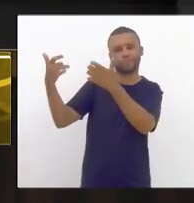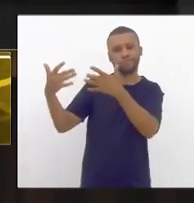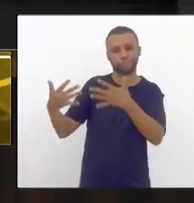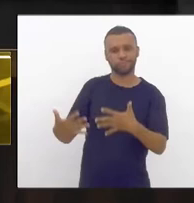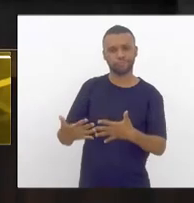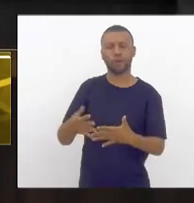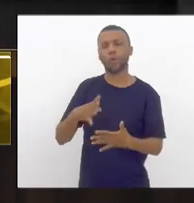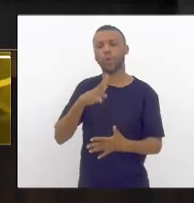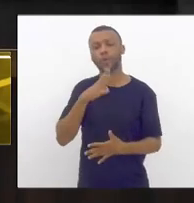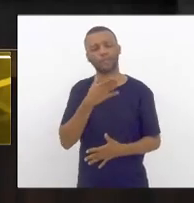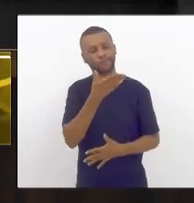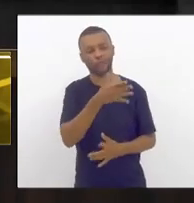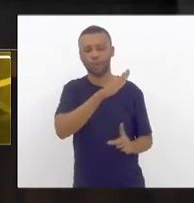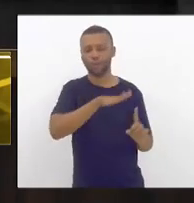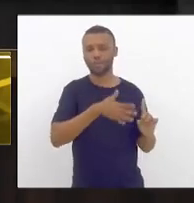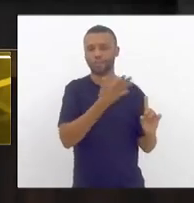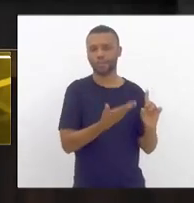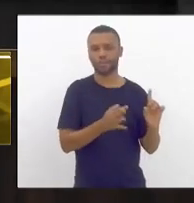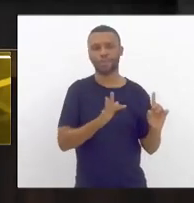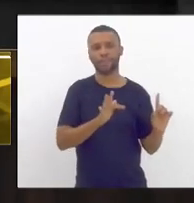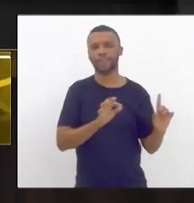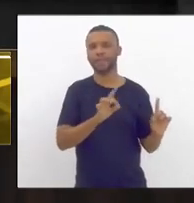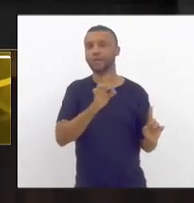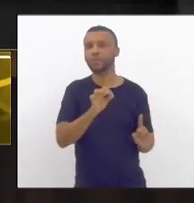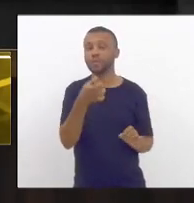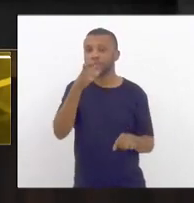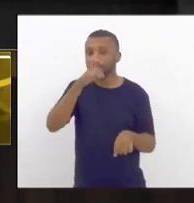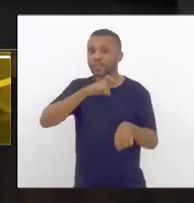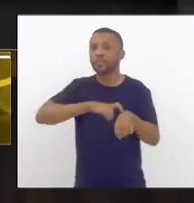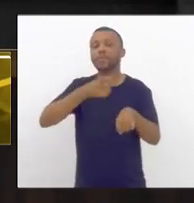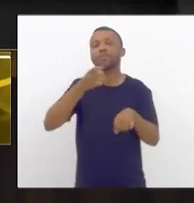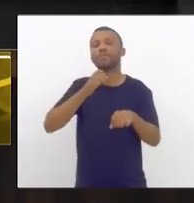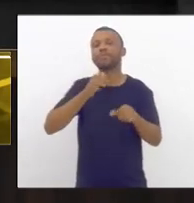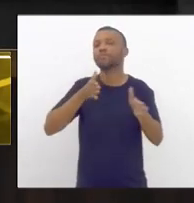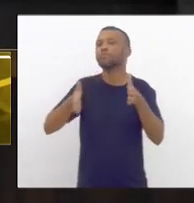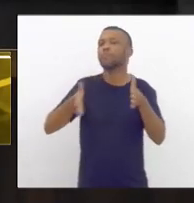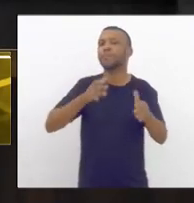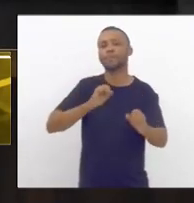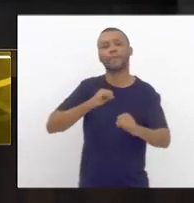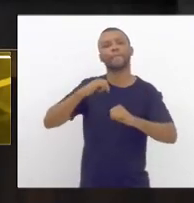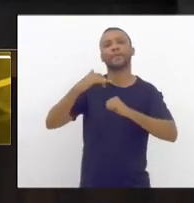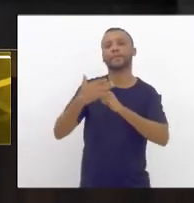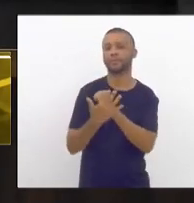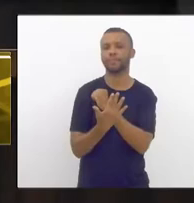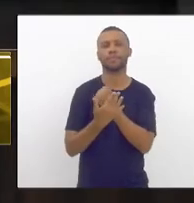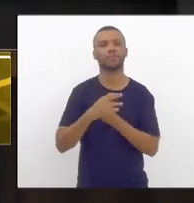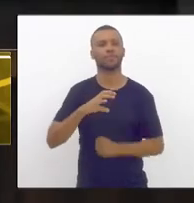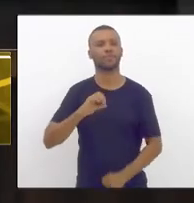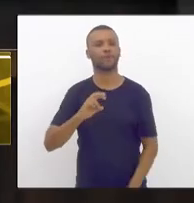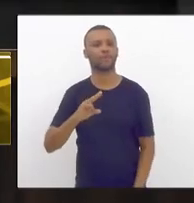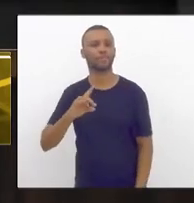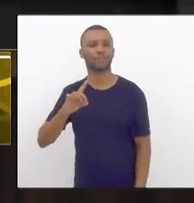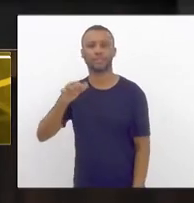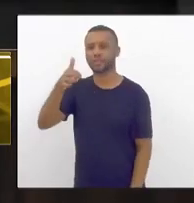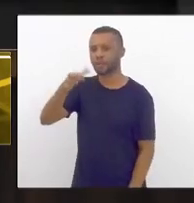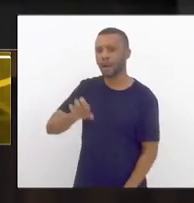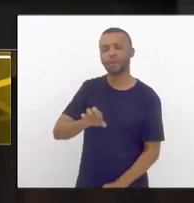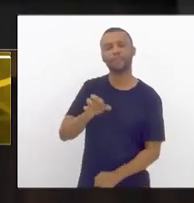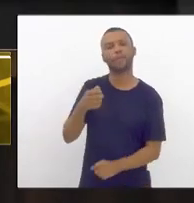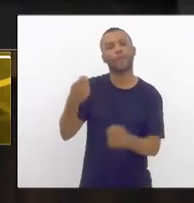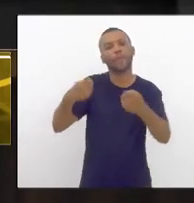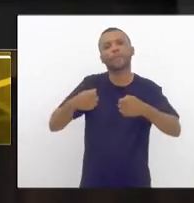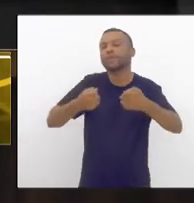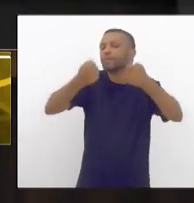Fernando blouer exatamente durante a pandemia da covid-19 E aí quero te dizer Andressa aqui